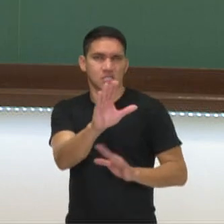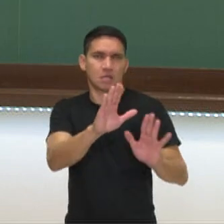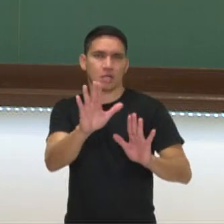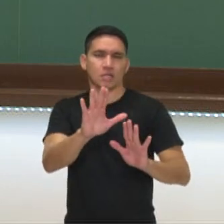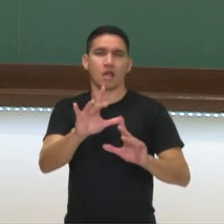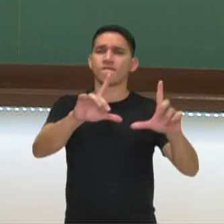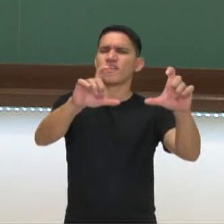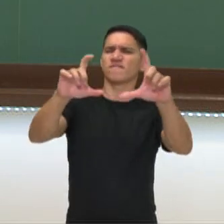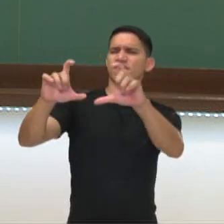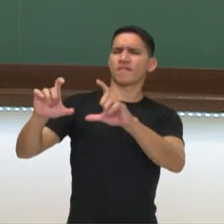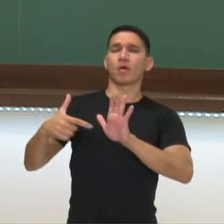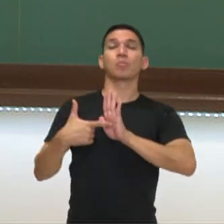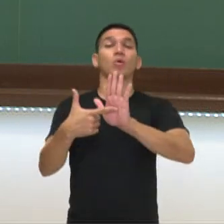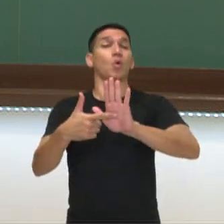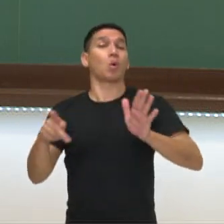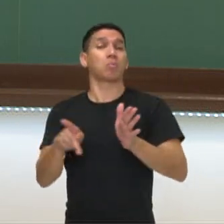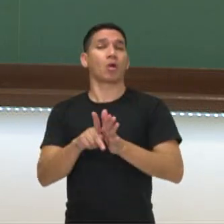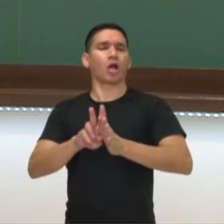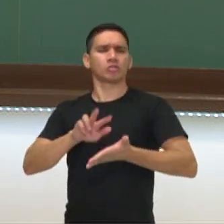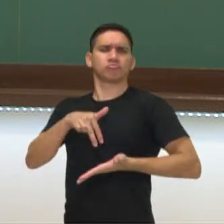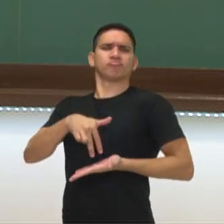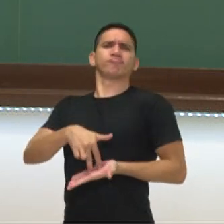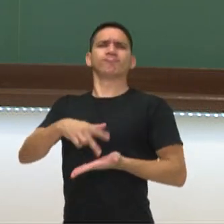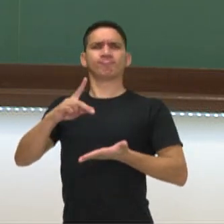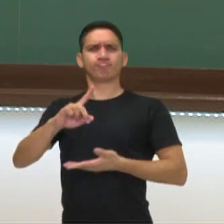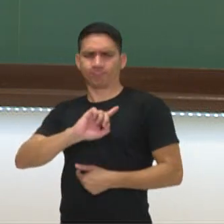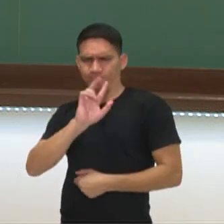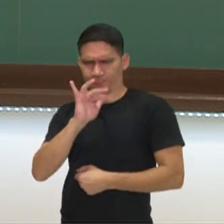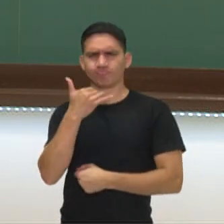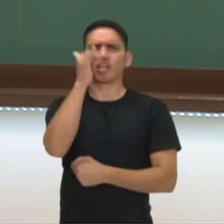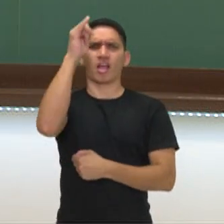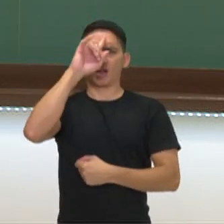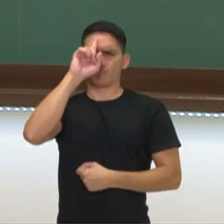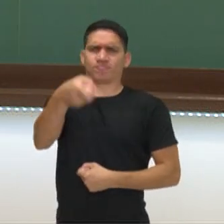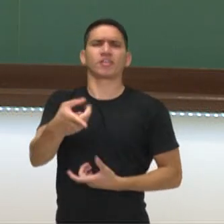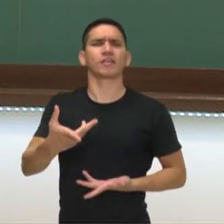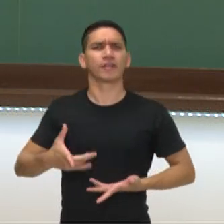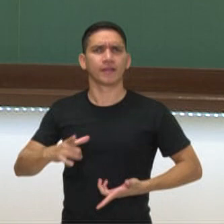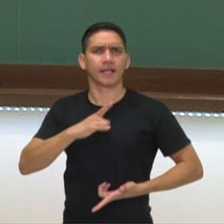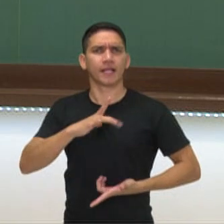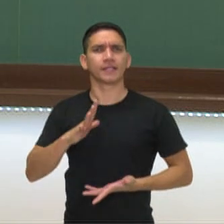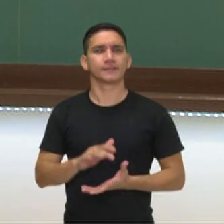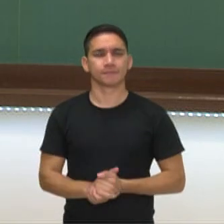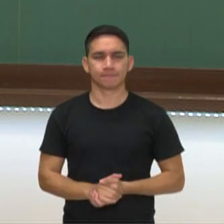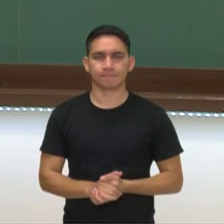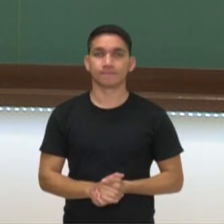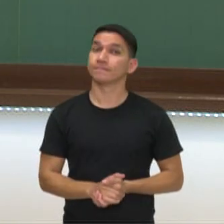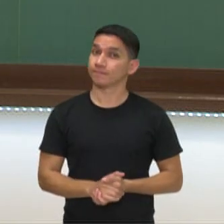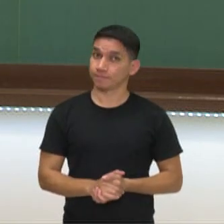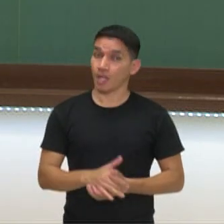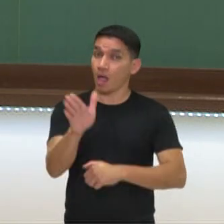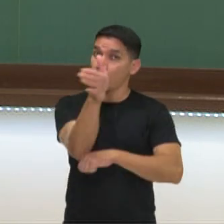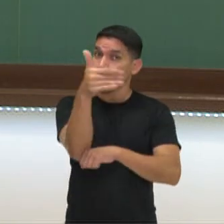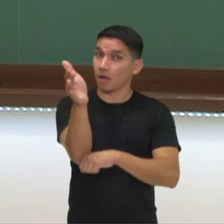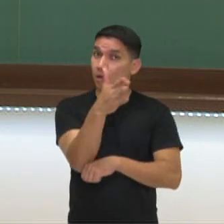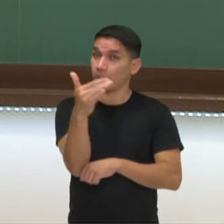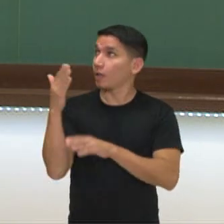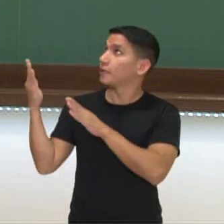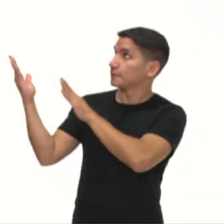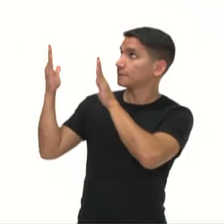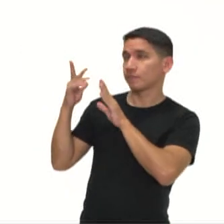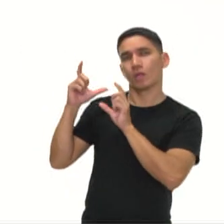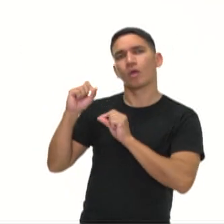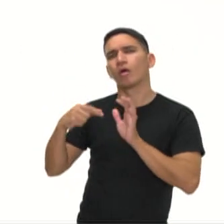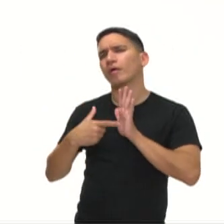aí de fotos mostrando seu poder, sua energia nessas imagens. A bandeira que está do seu